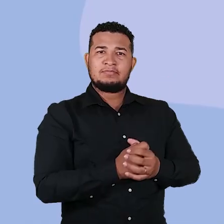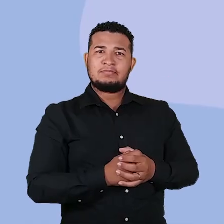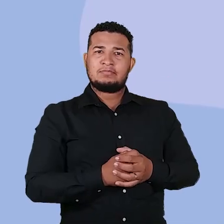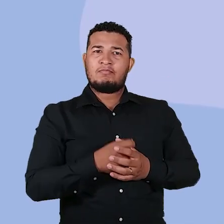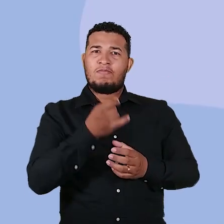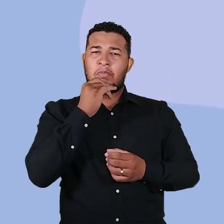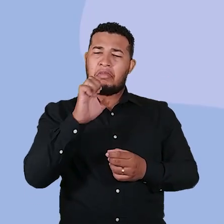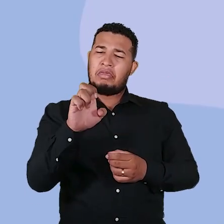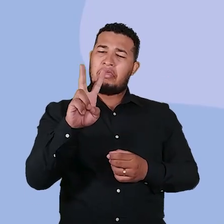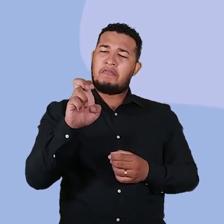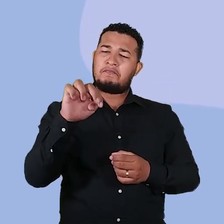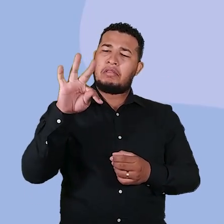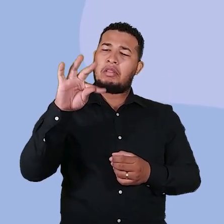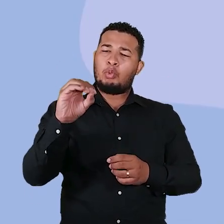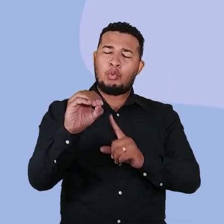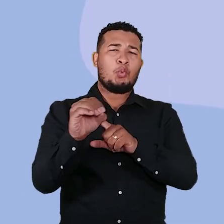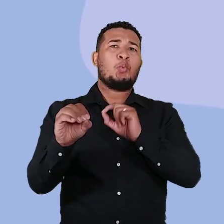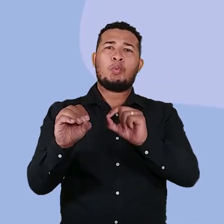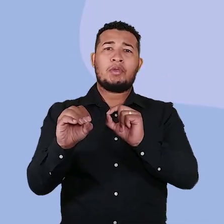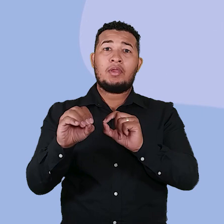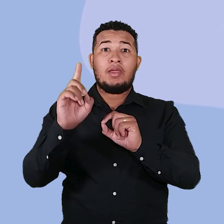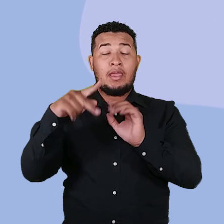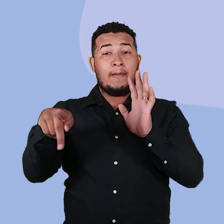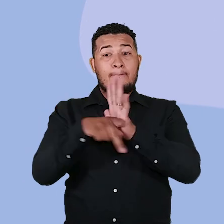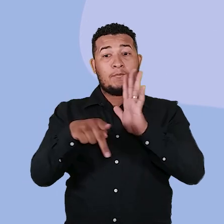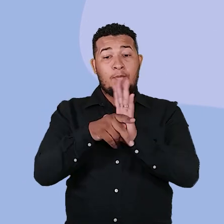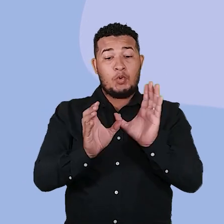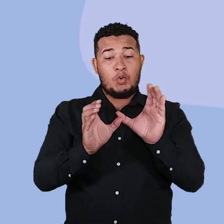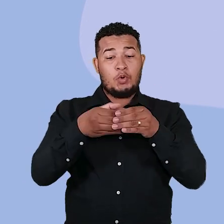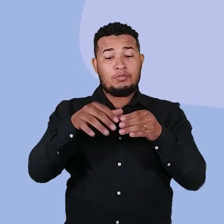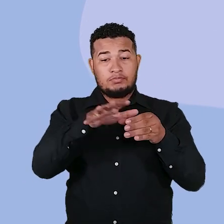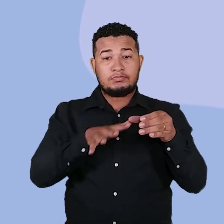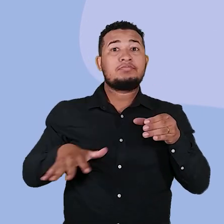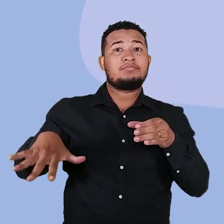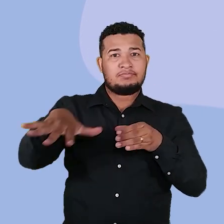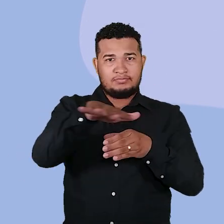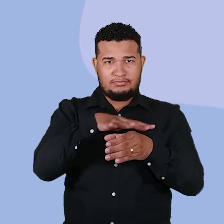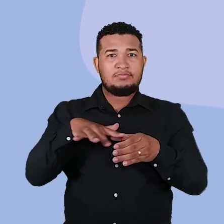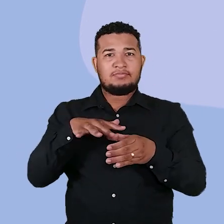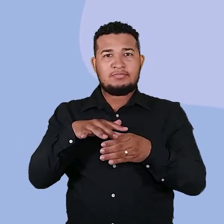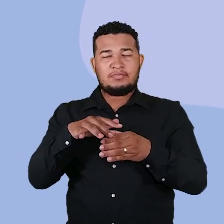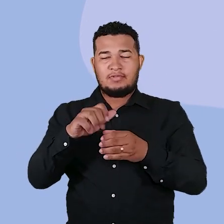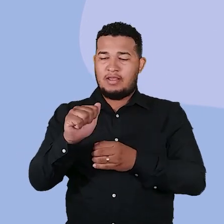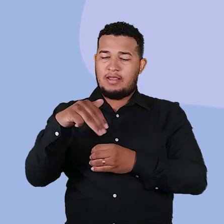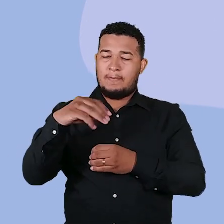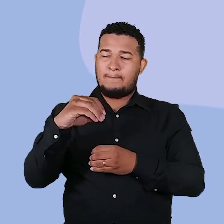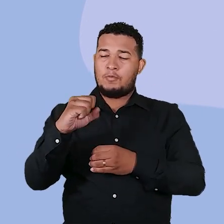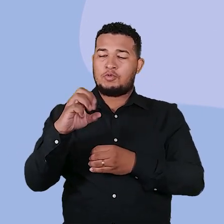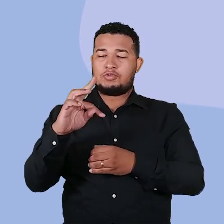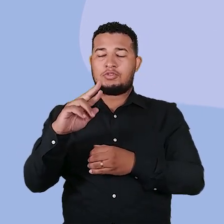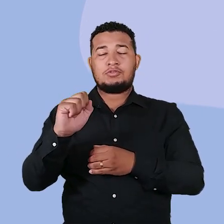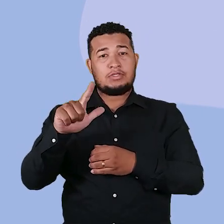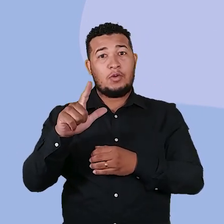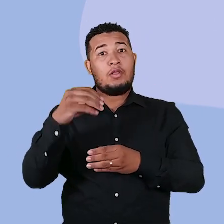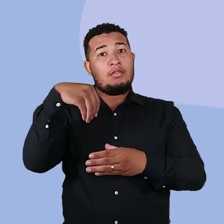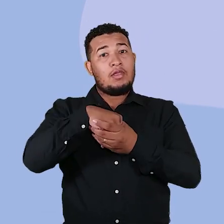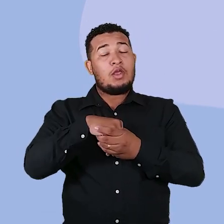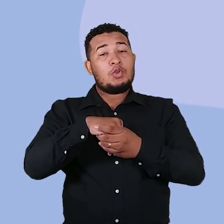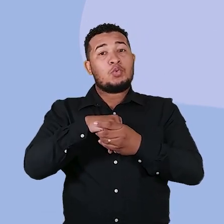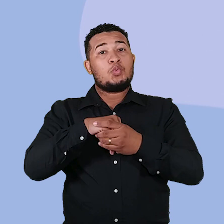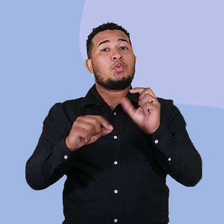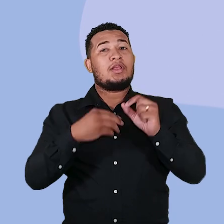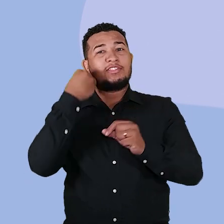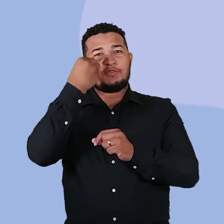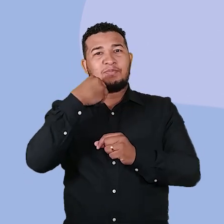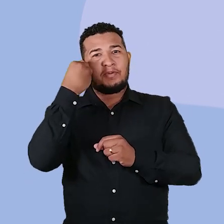atenção o que que é evento é todo subconjunto do espaço amostral do experimento